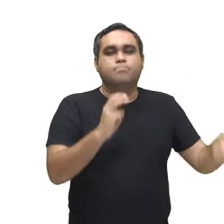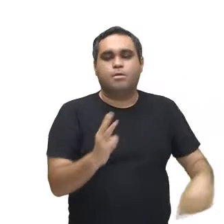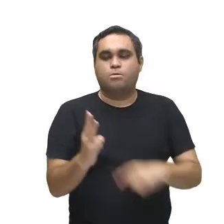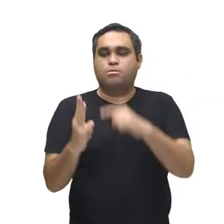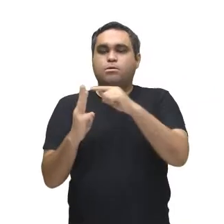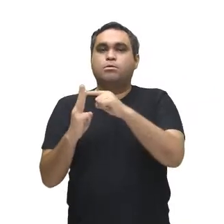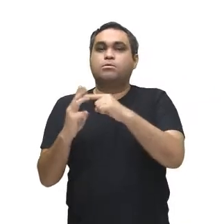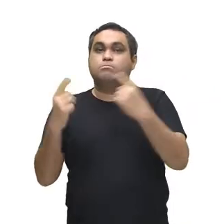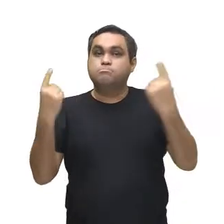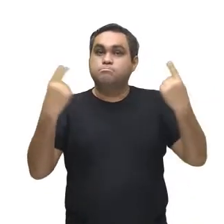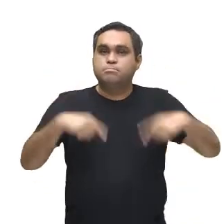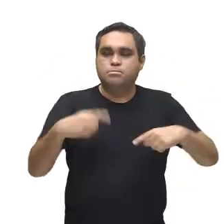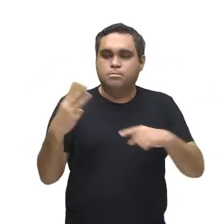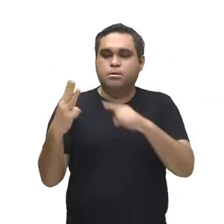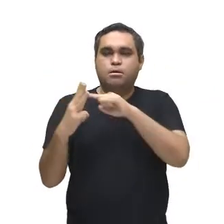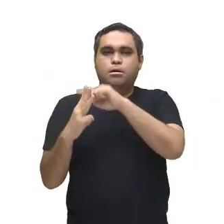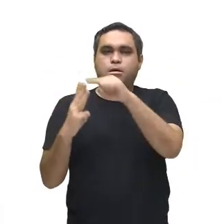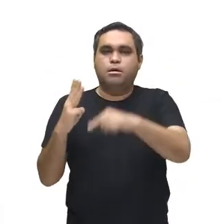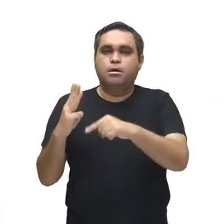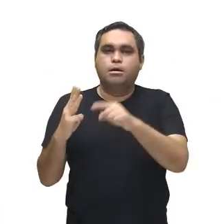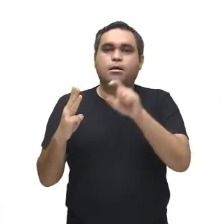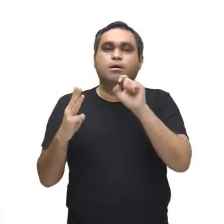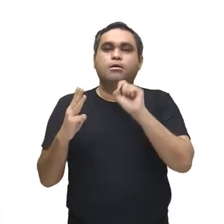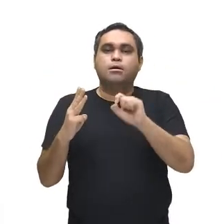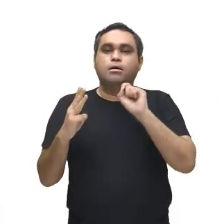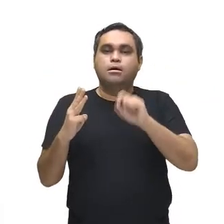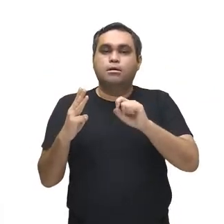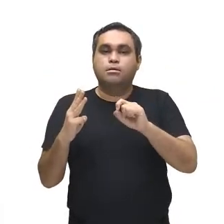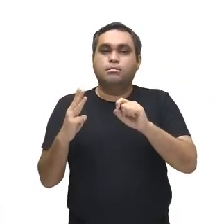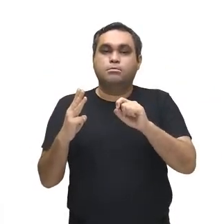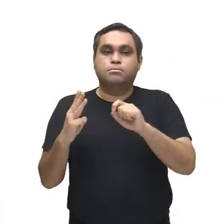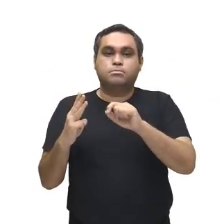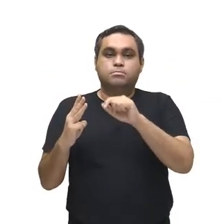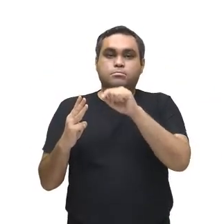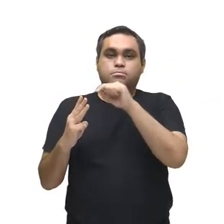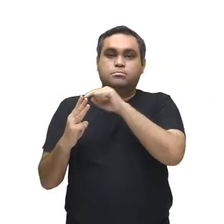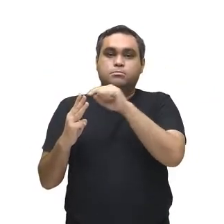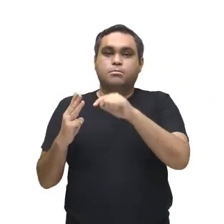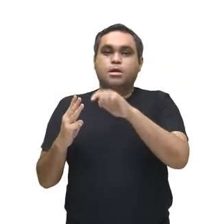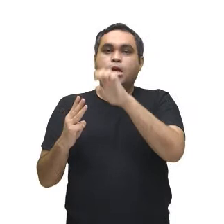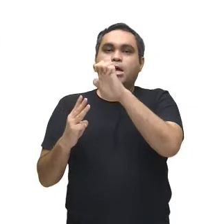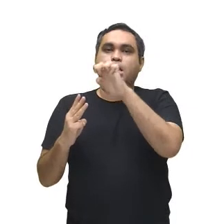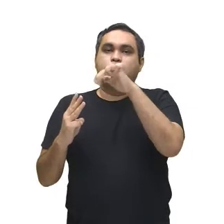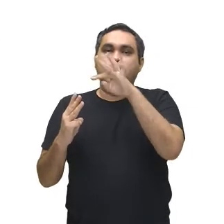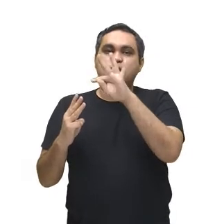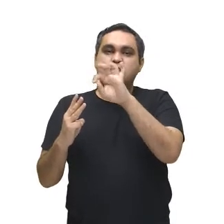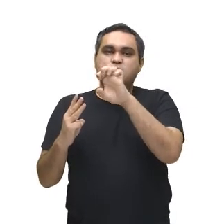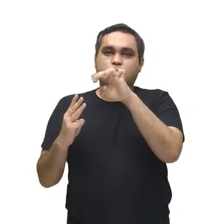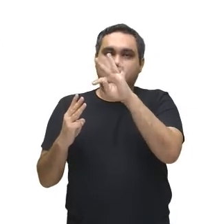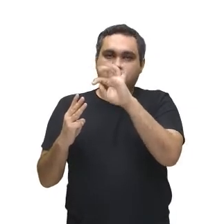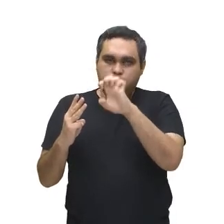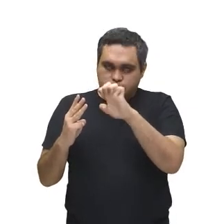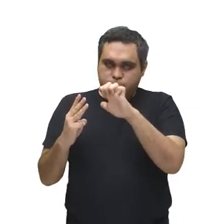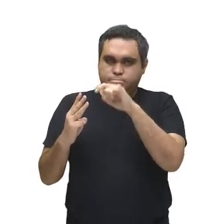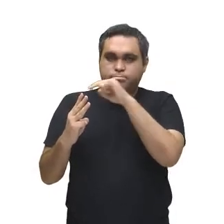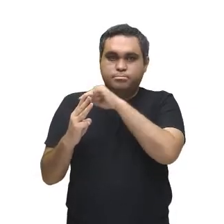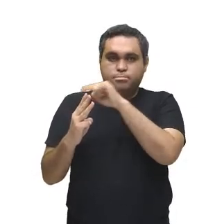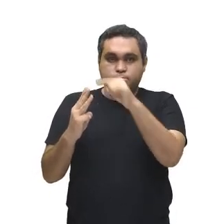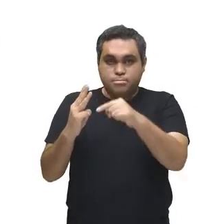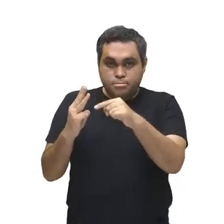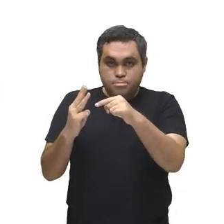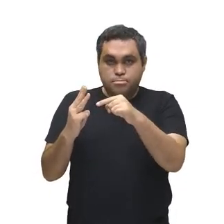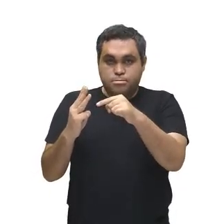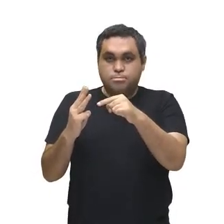rivalizar com a Tríplice Aliança, forma-se a chamada Tríplice Entente. Guardem esse nome, anotem